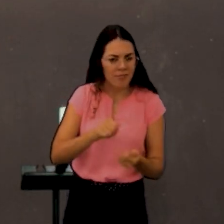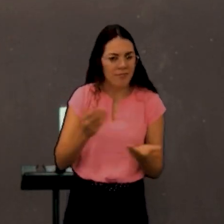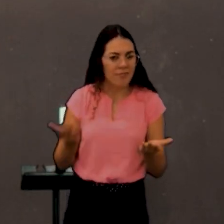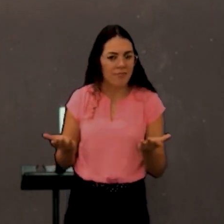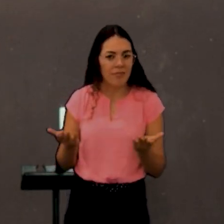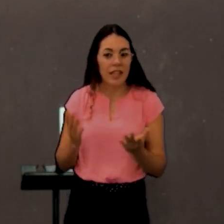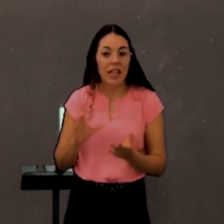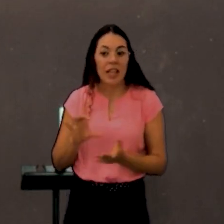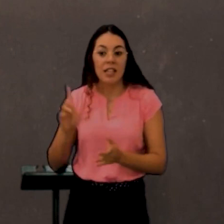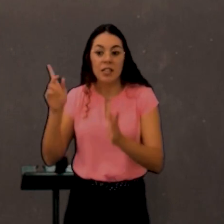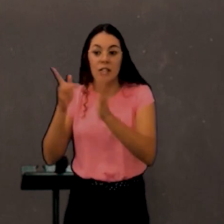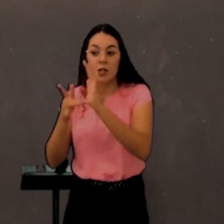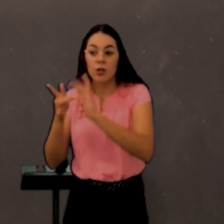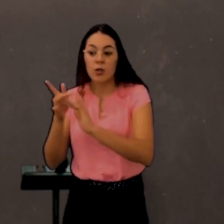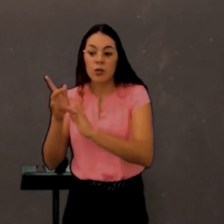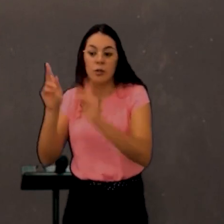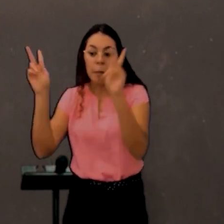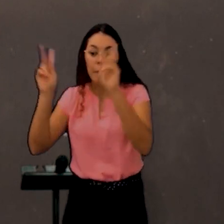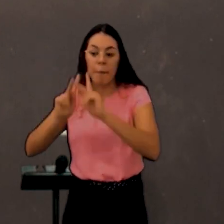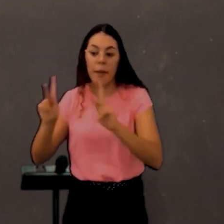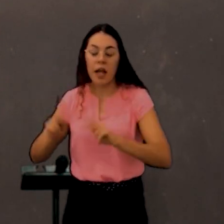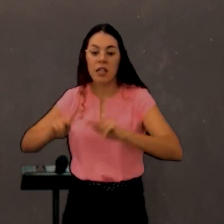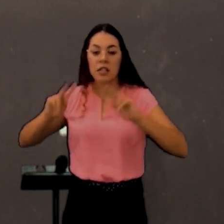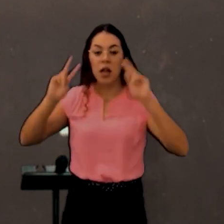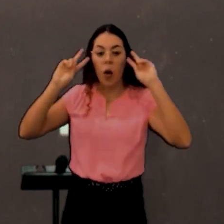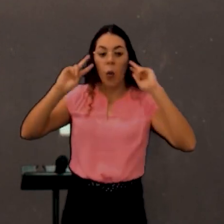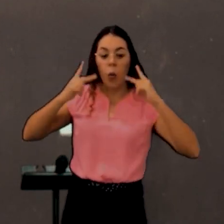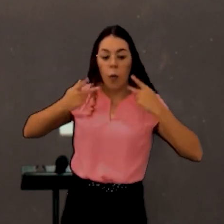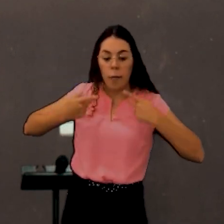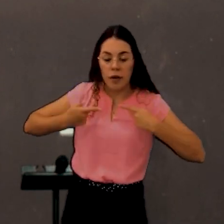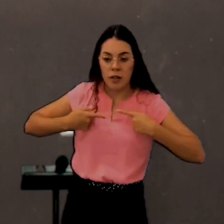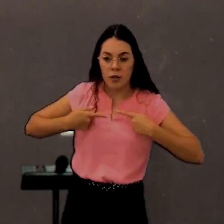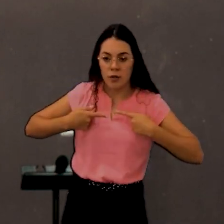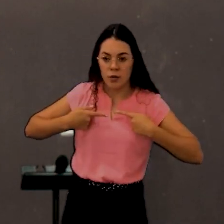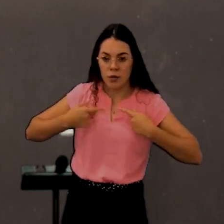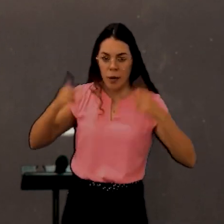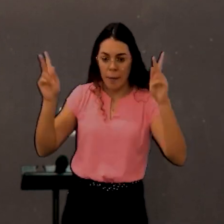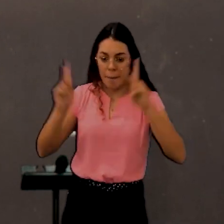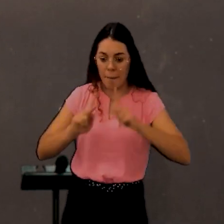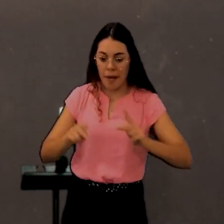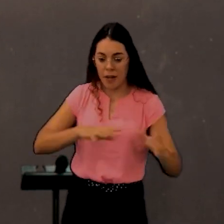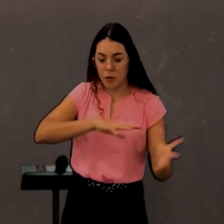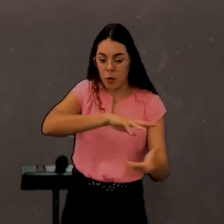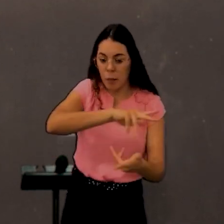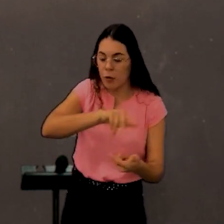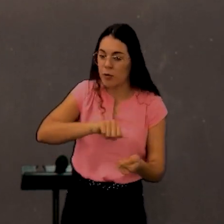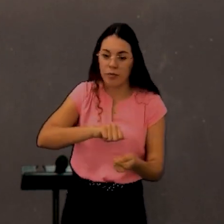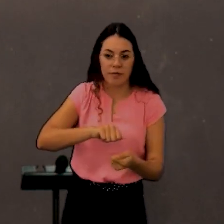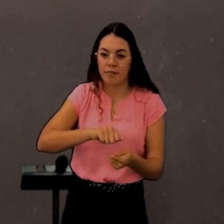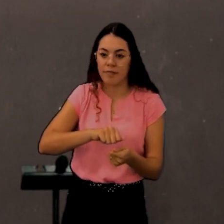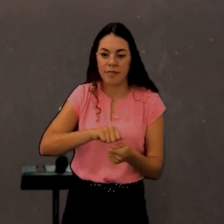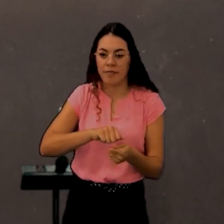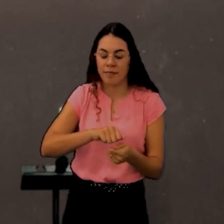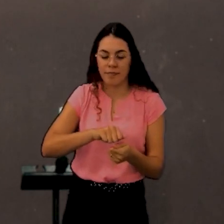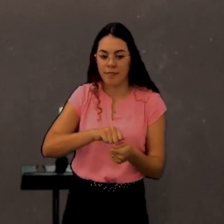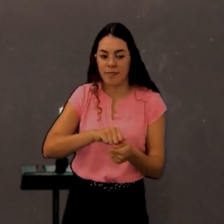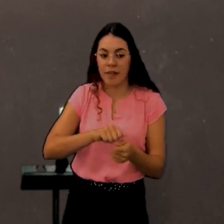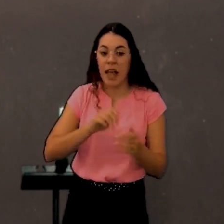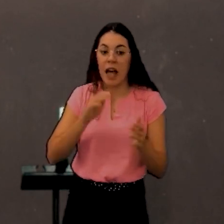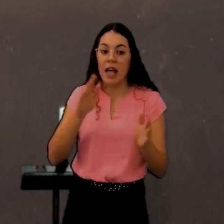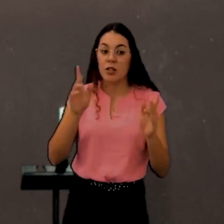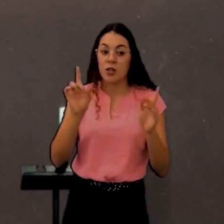ele veio trazer paz entre os homens, mas ele não veio trazer paz na terra, porque a terra não vai ter paz até que ele